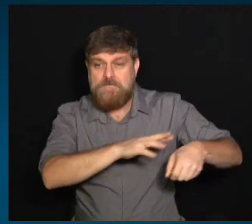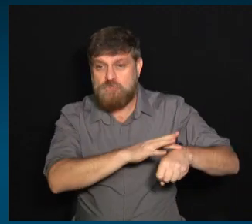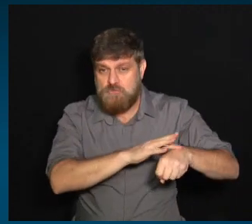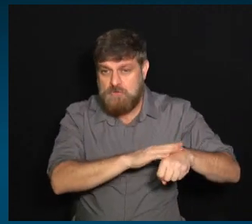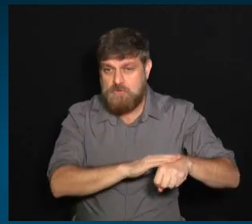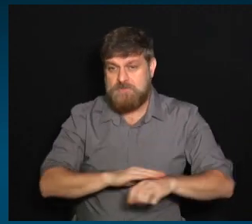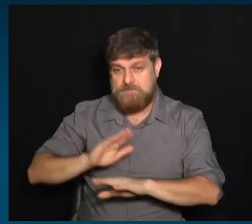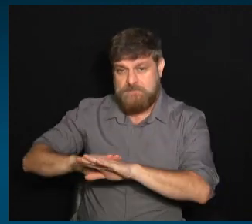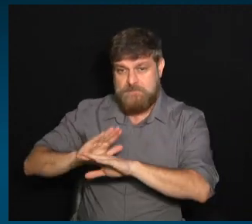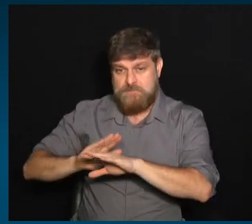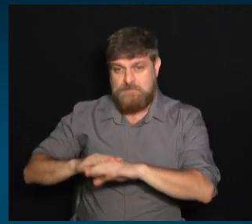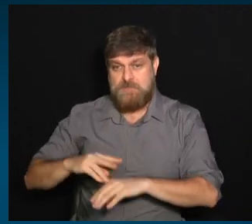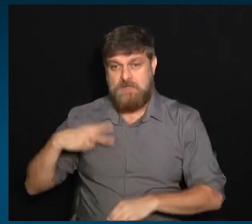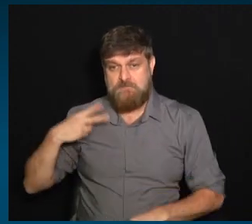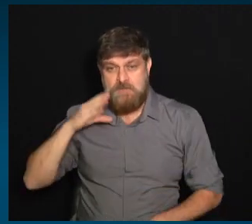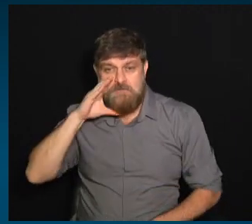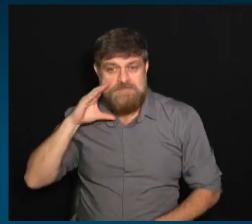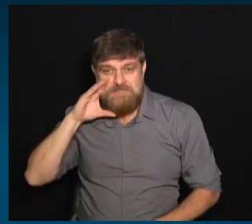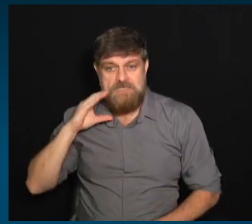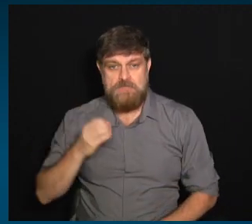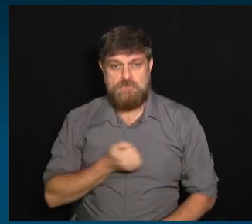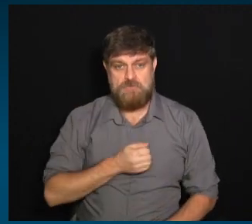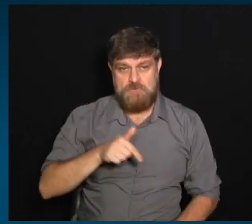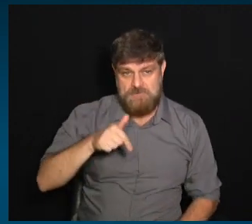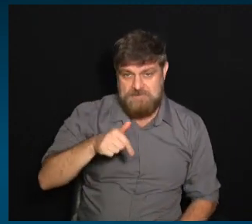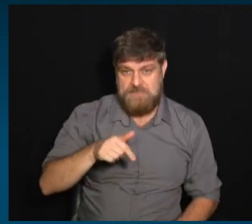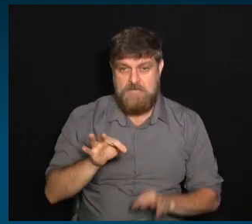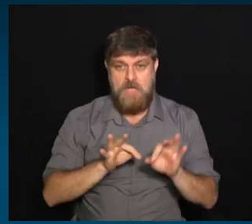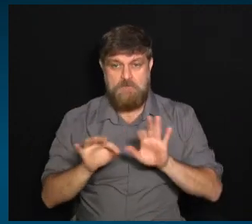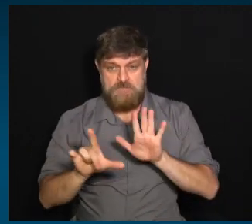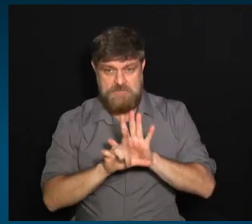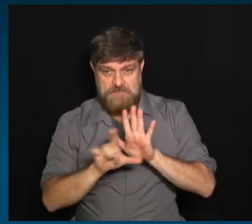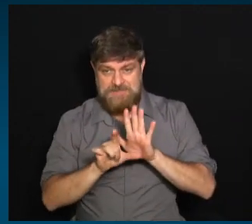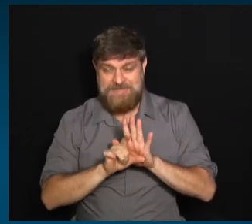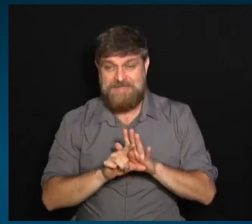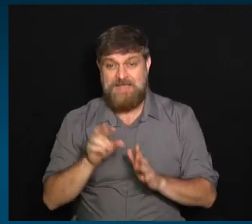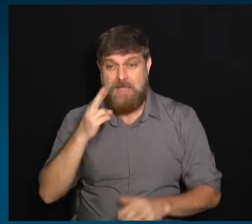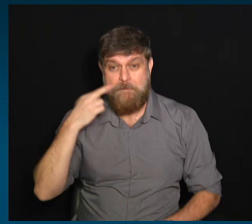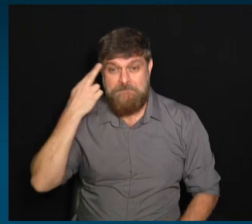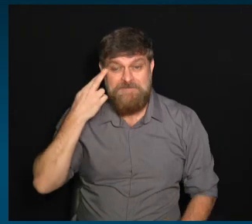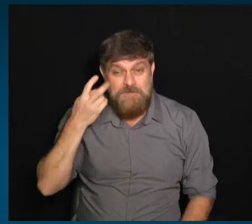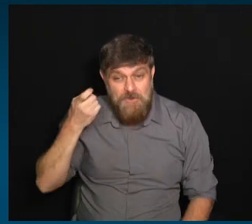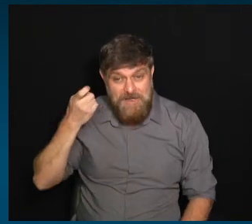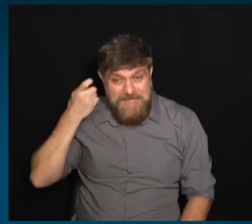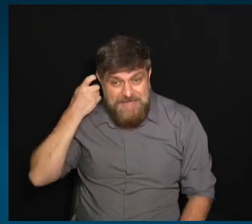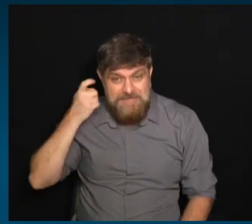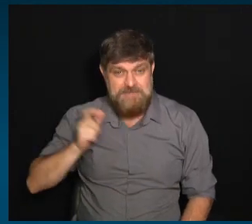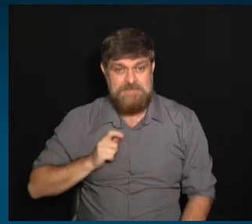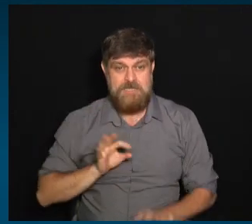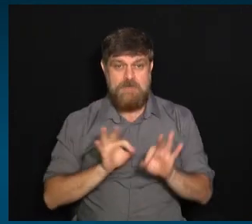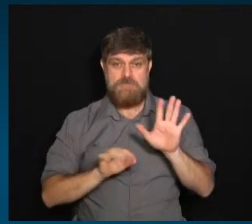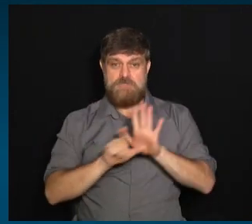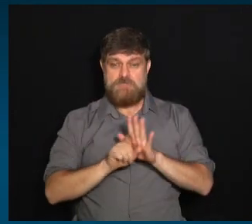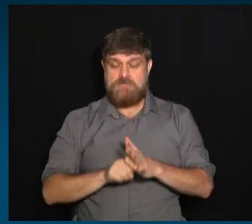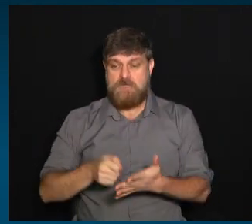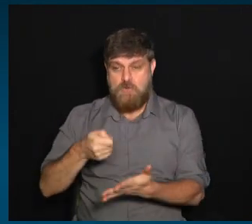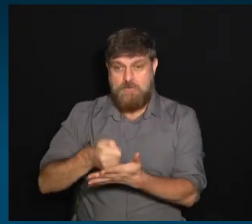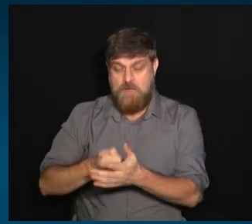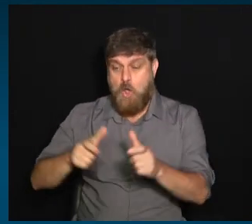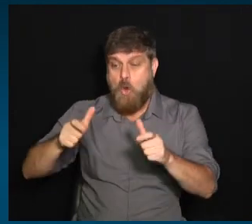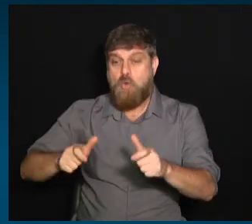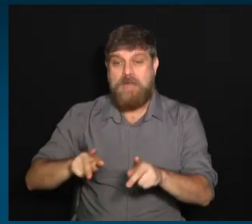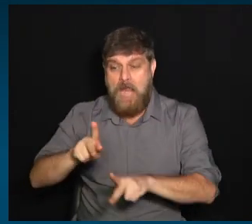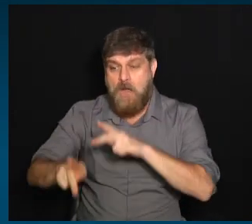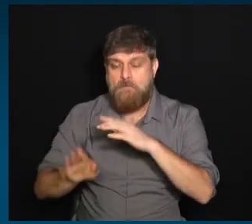do vereador Luiz Cirilo. O item 7 é de autoria do ex-vereador Rafa Zimbaldi. O projeto de lei declara órgão de